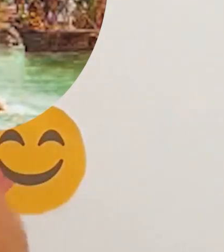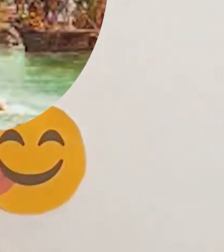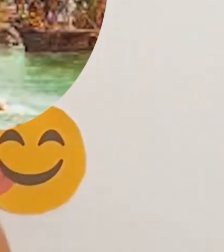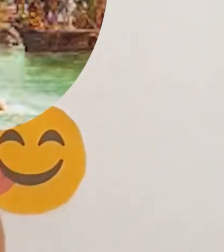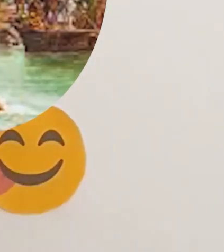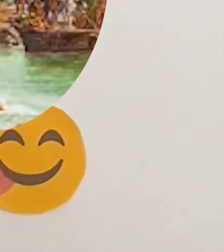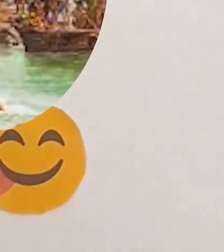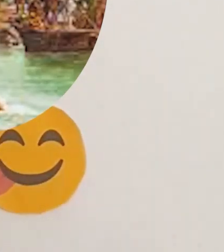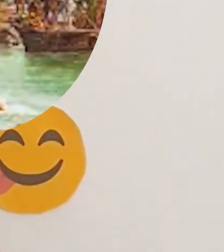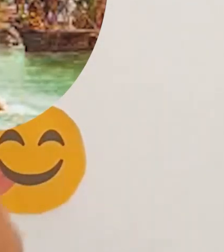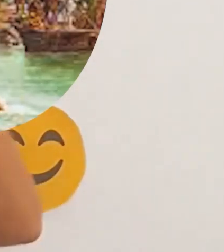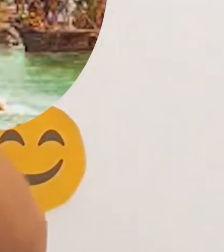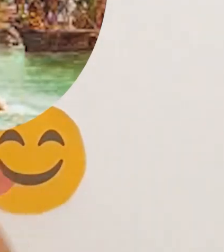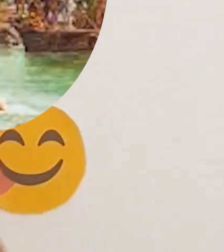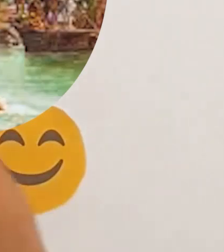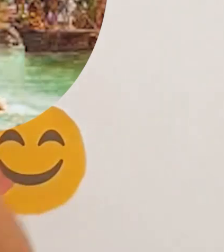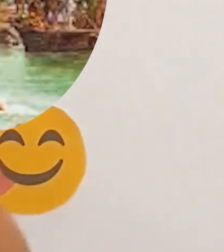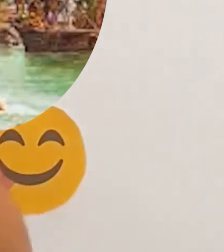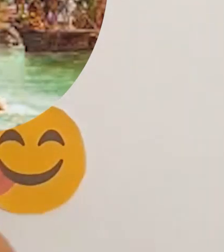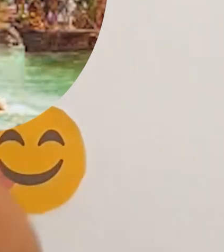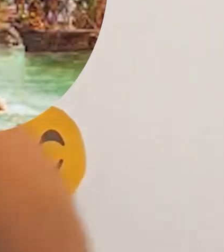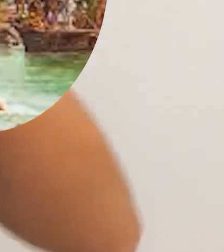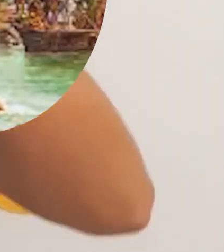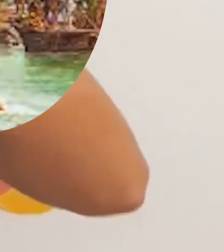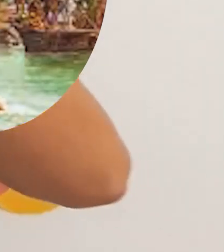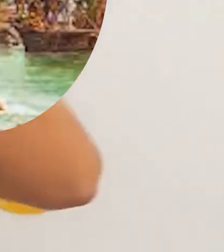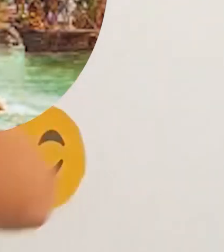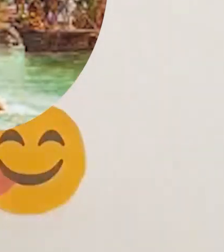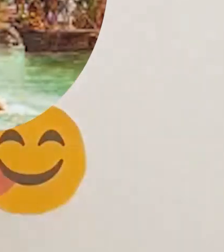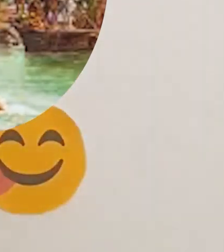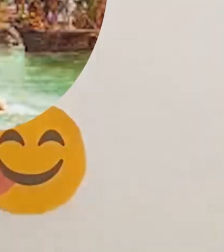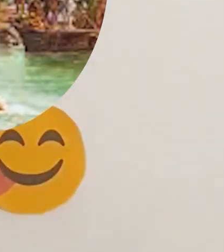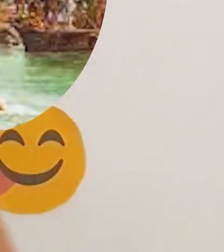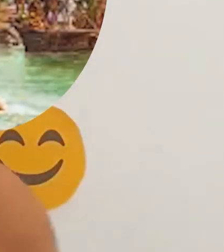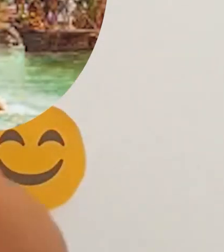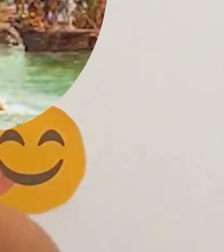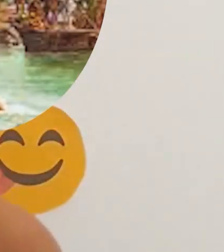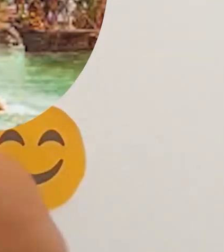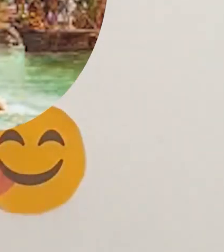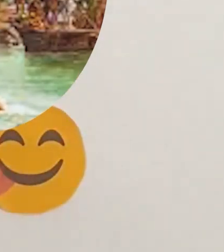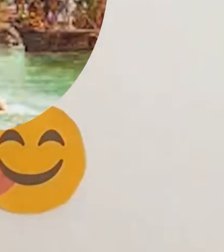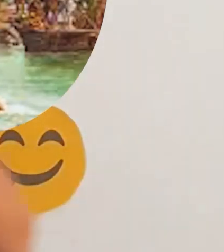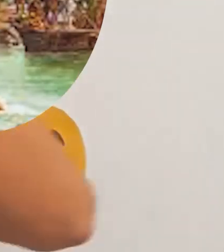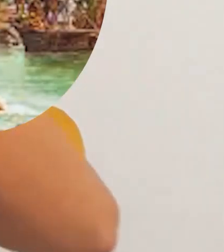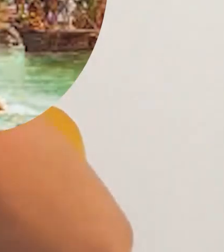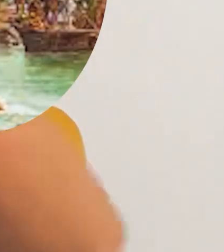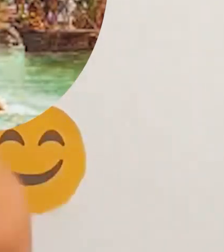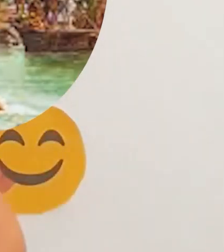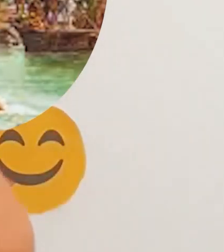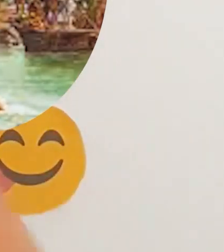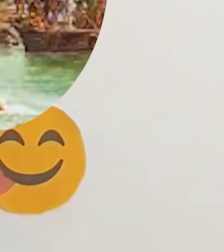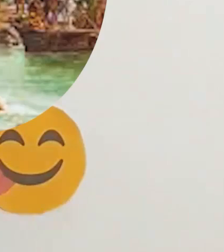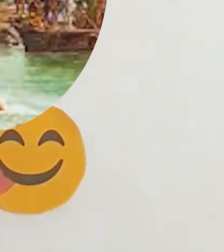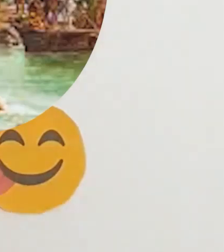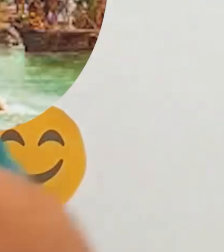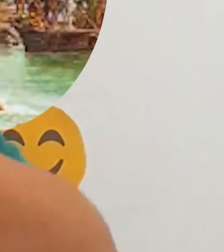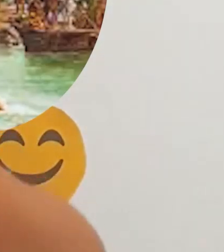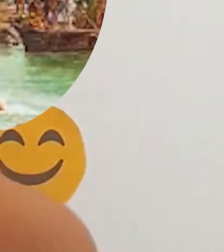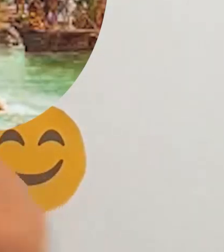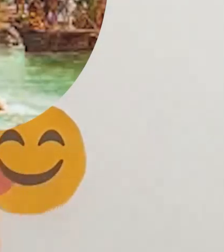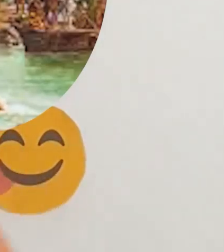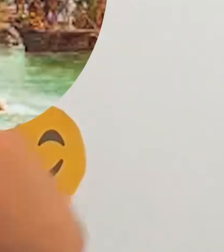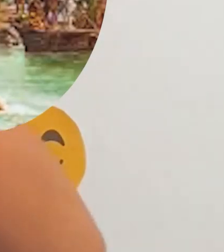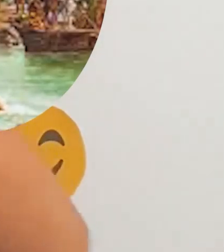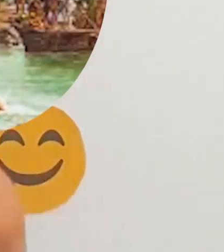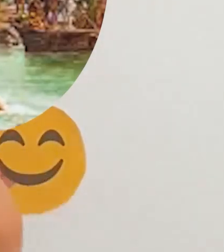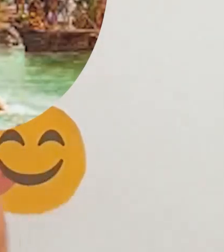e no momento em que os portugueses chegam e invadem e colonizam